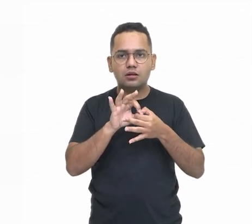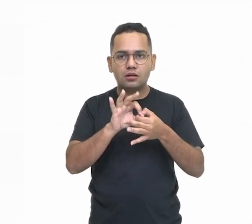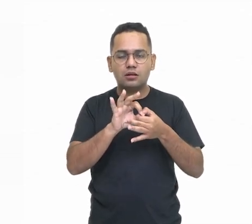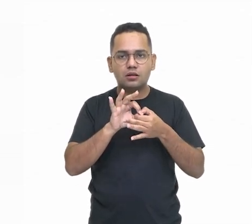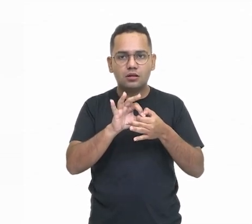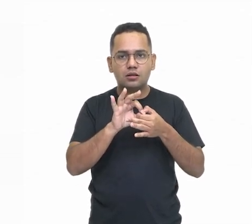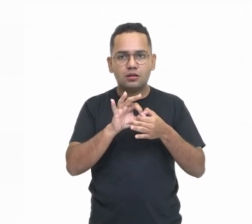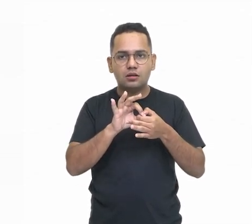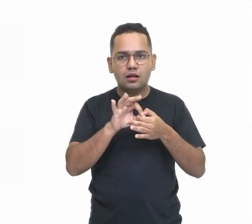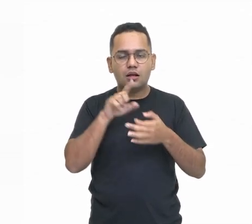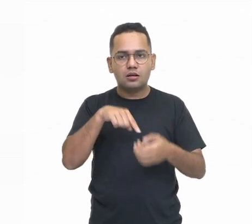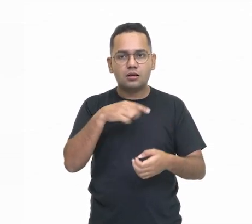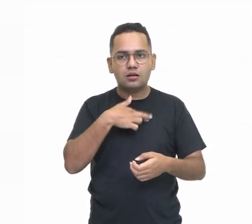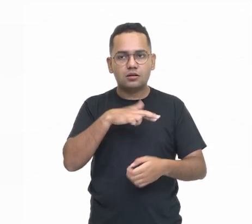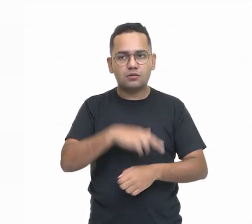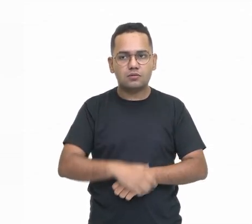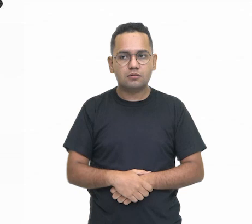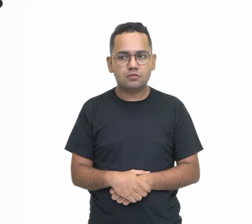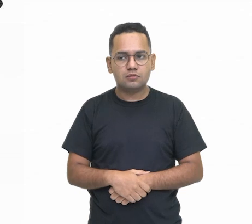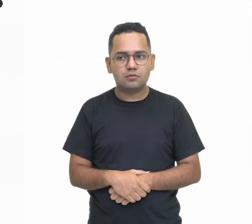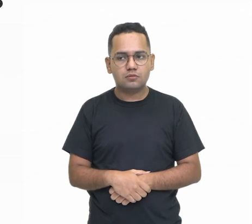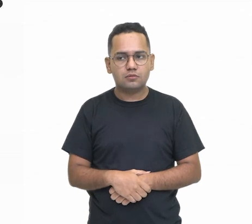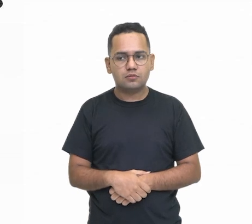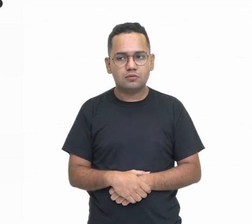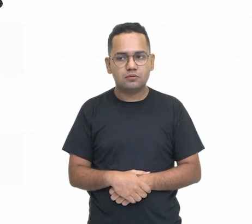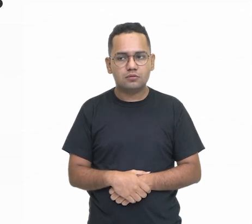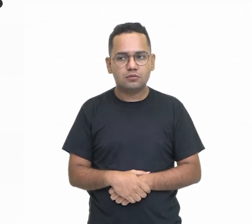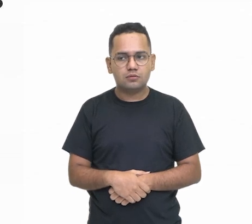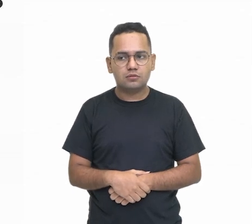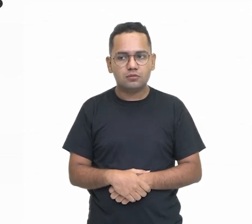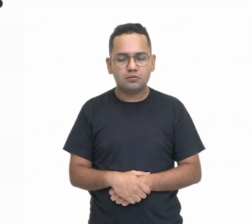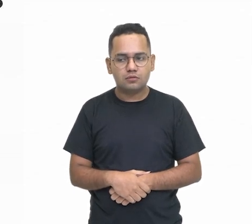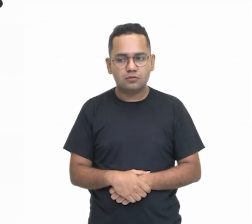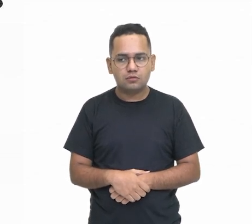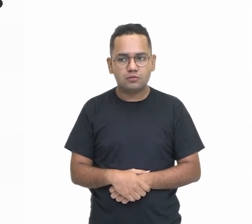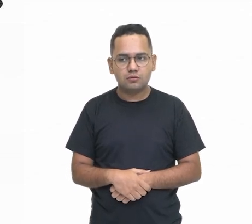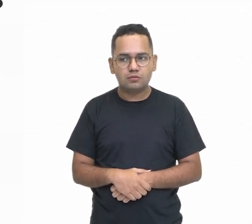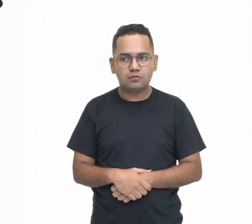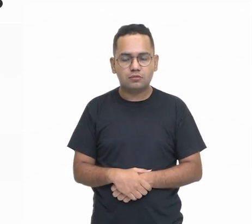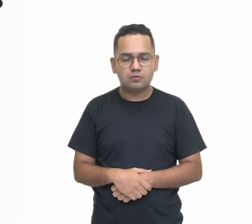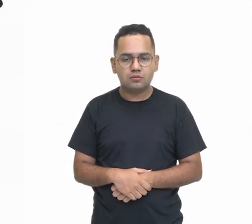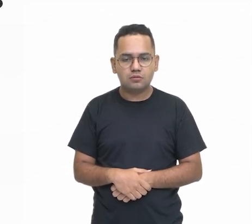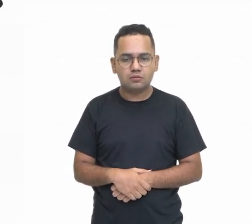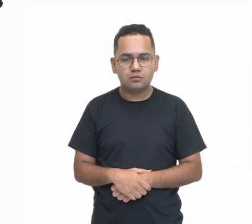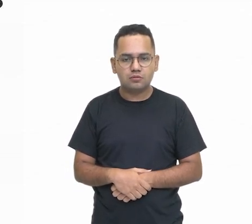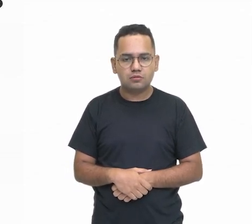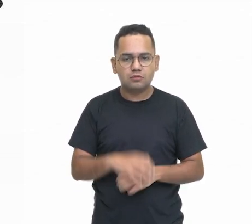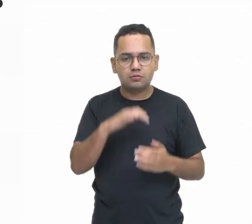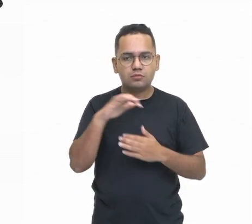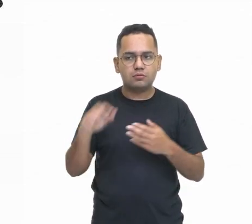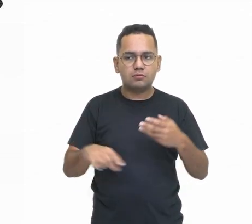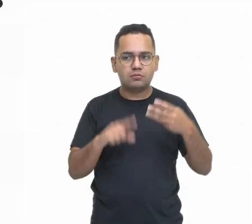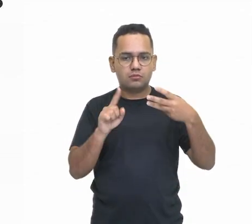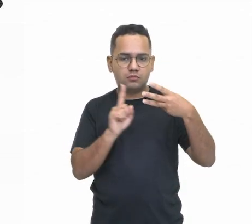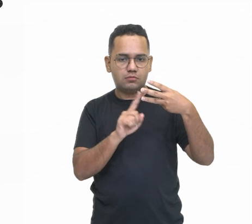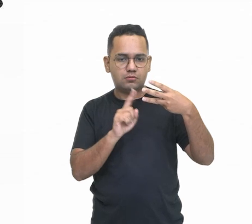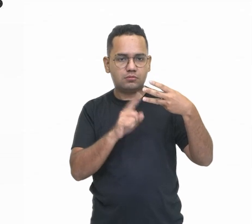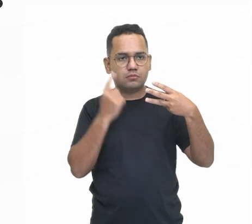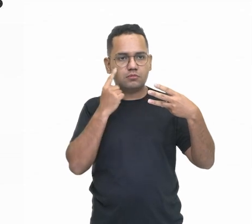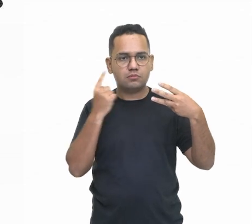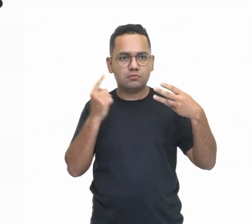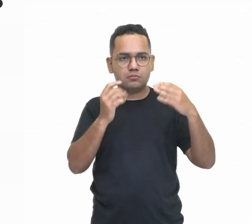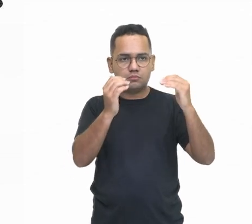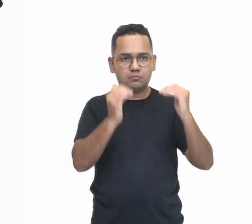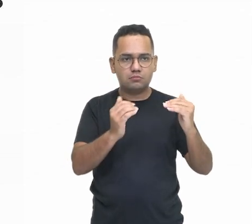bom? E agora sim vamos ao Ailu, né, que era essa unidade básica, né,